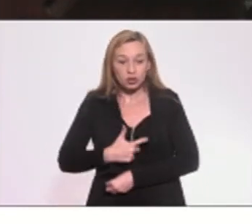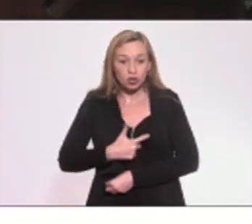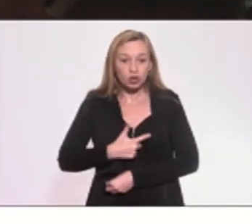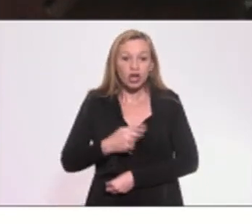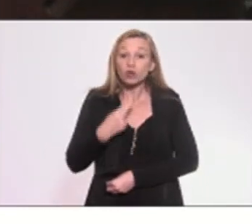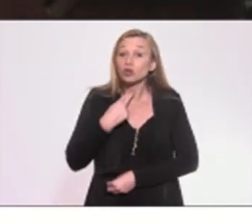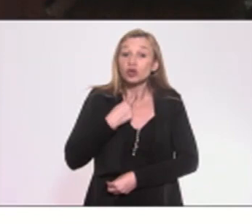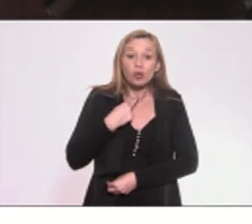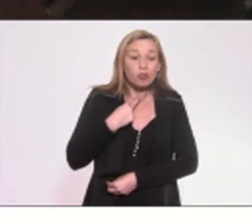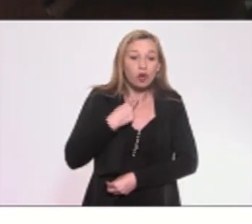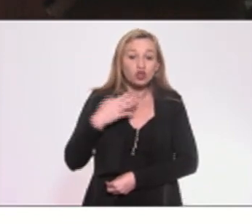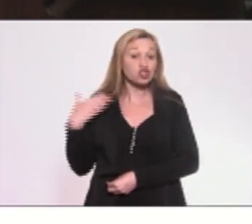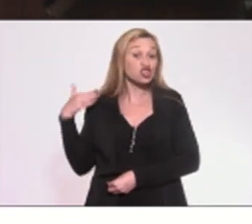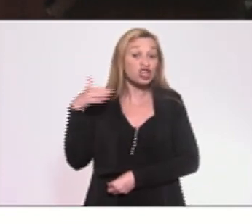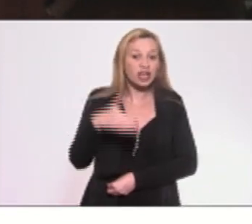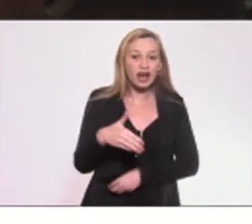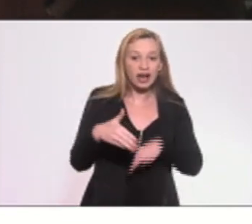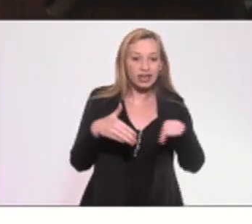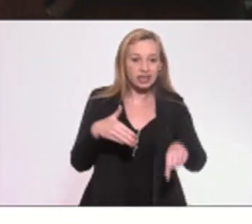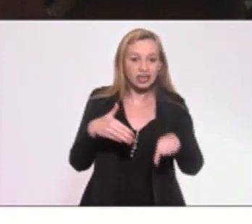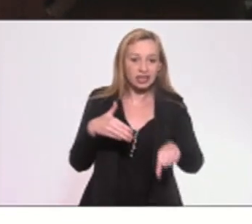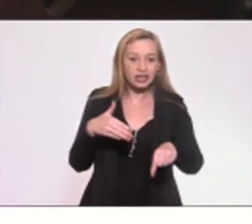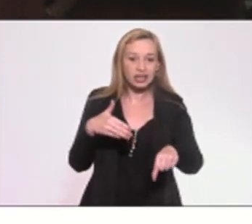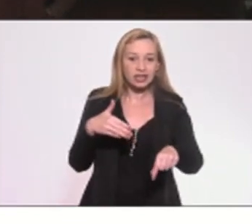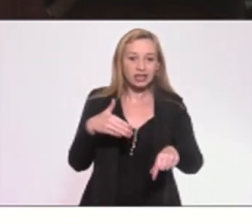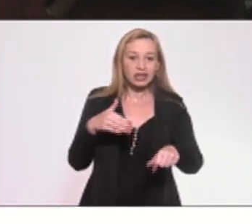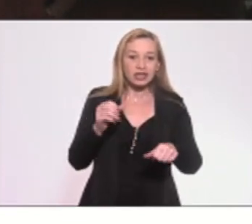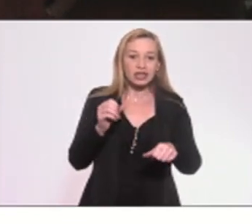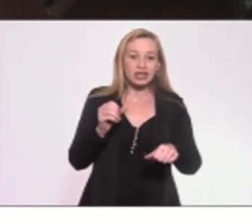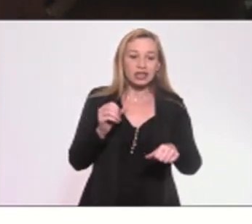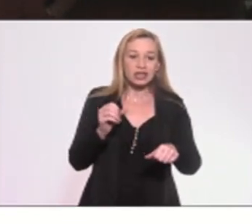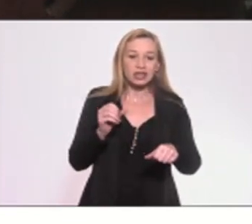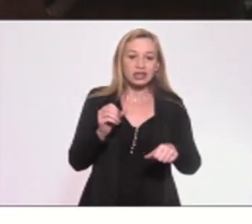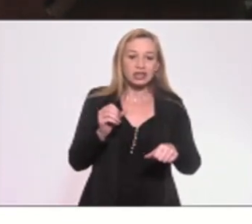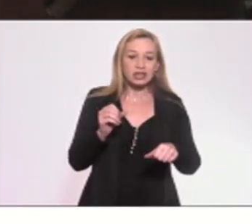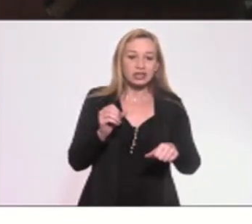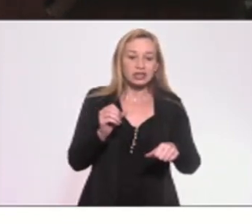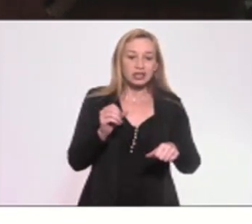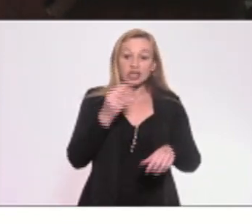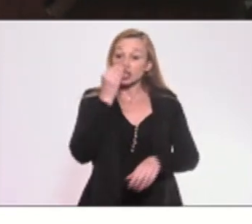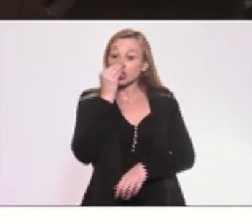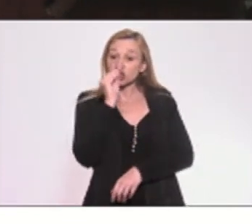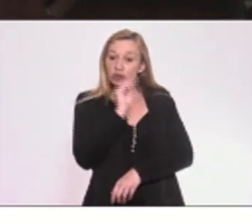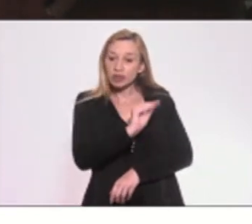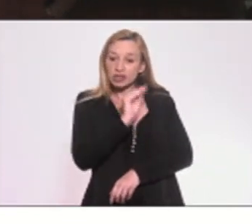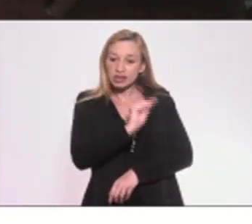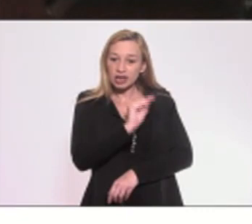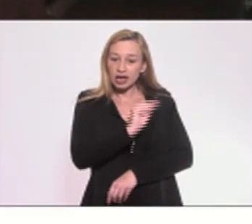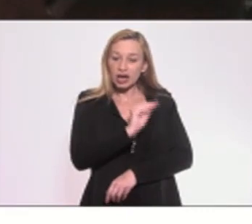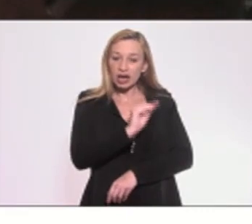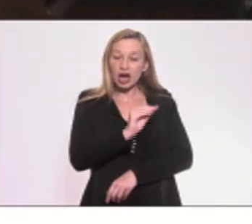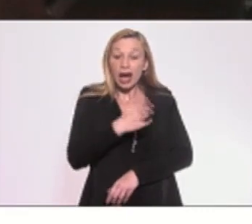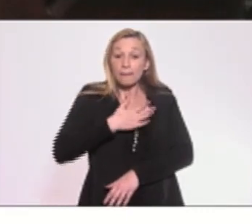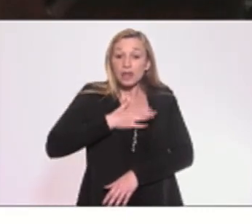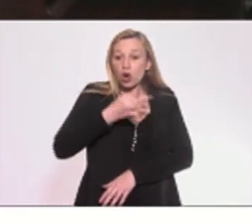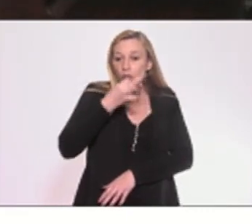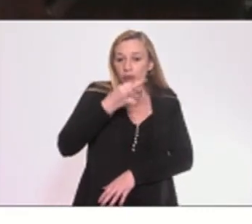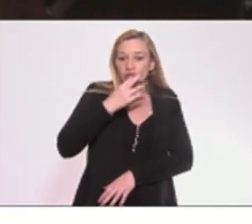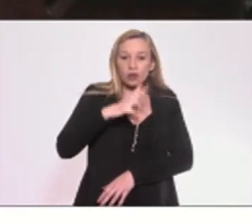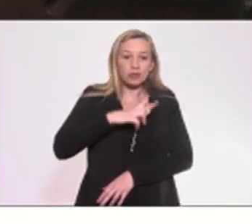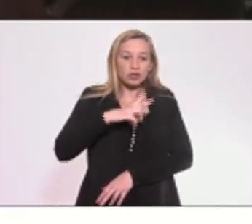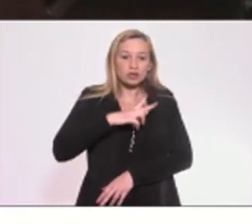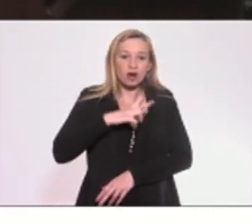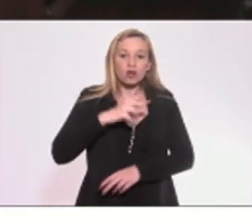não posso chegar aqui e fazer, a despeito de minha opinião pessoal,